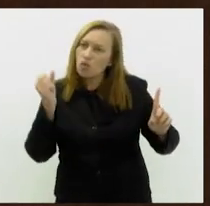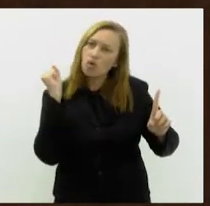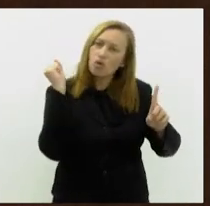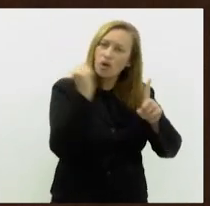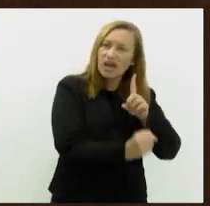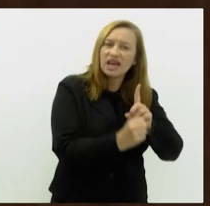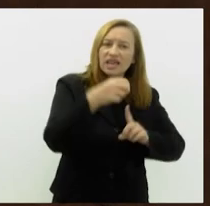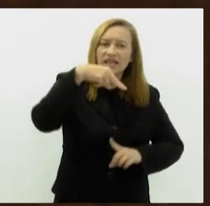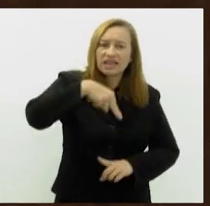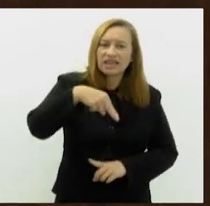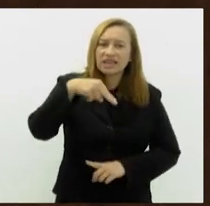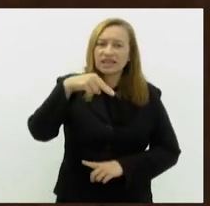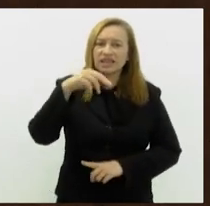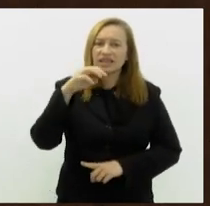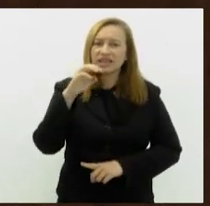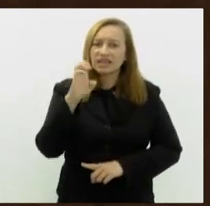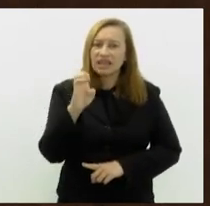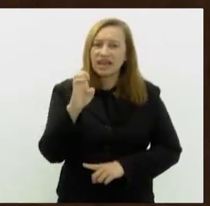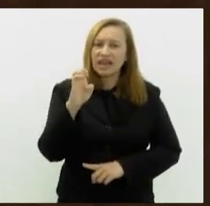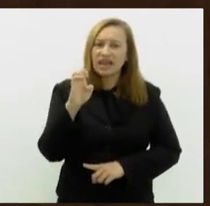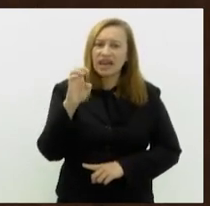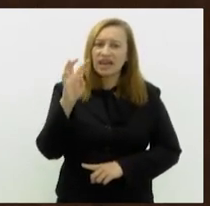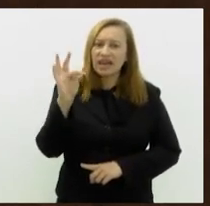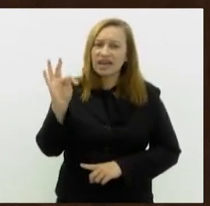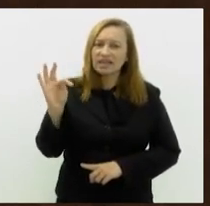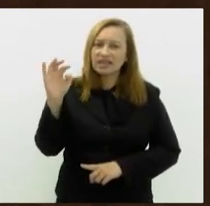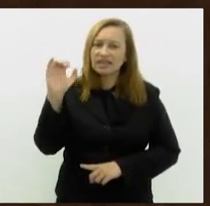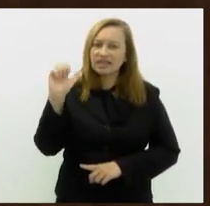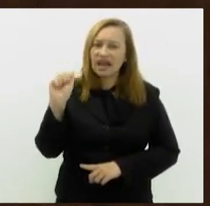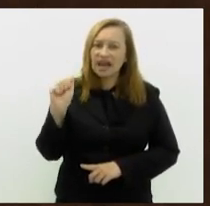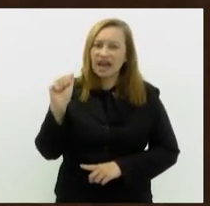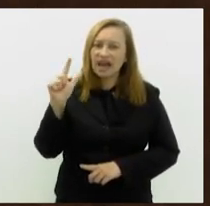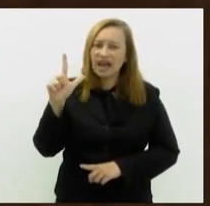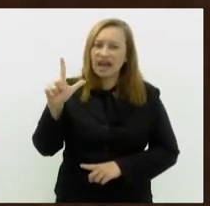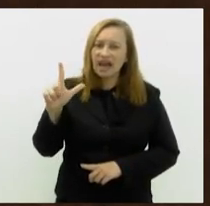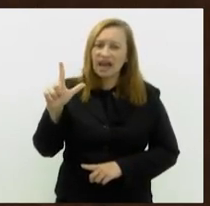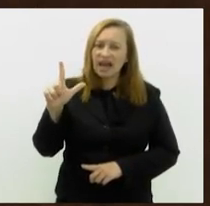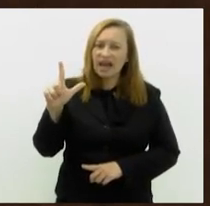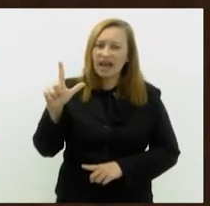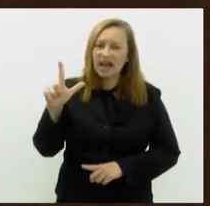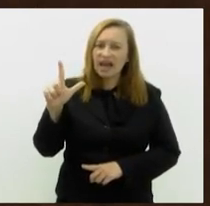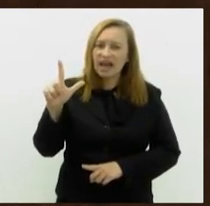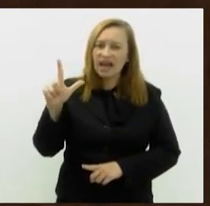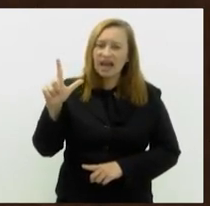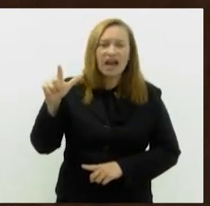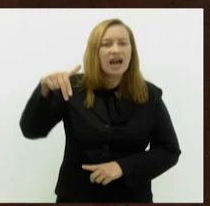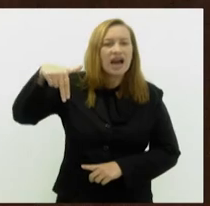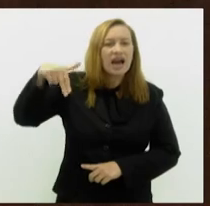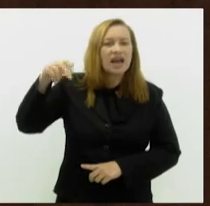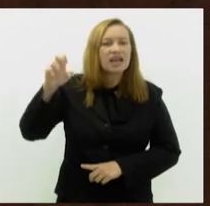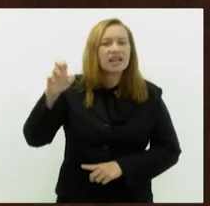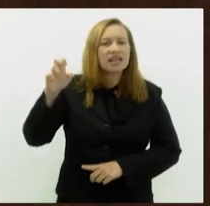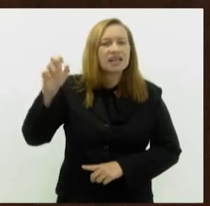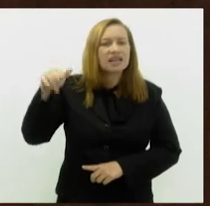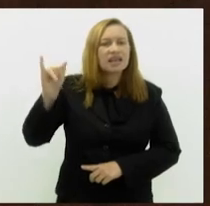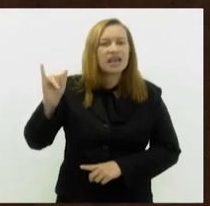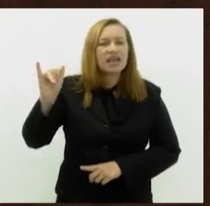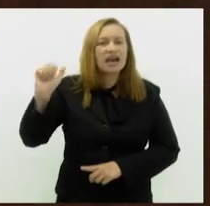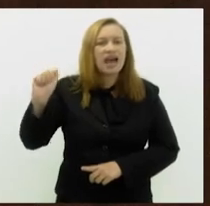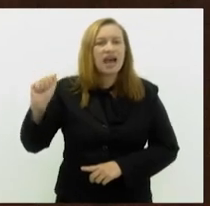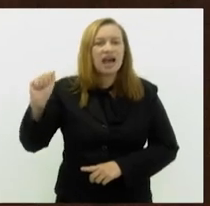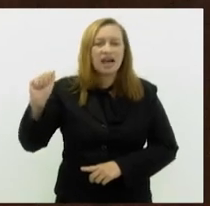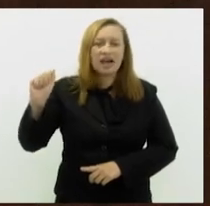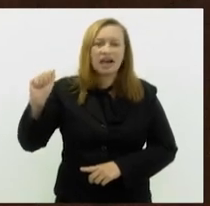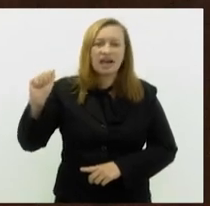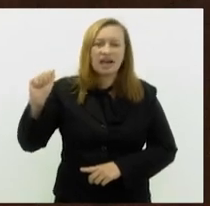Netanyahu. Mas eu concordo com a colega que me antecedeu que talvez esse não seja o melhor momento para votar